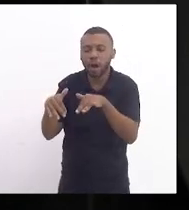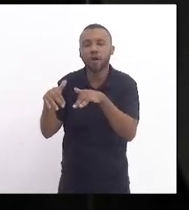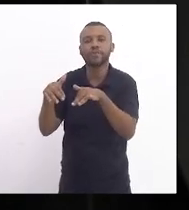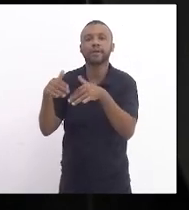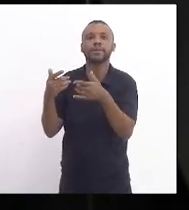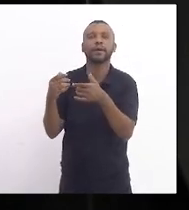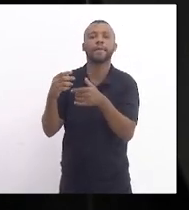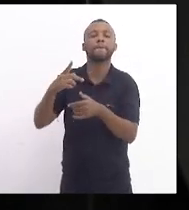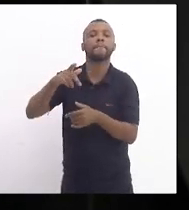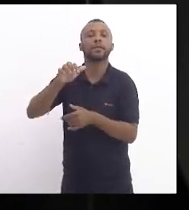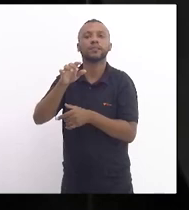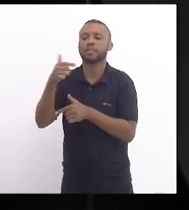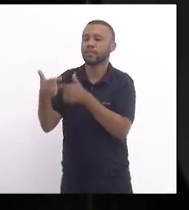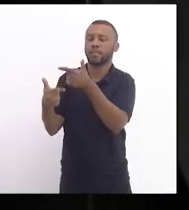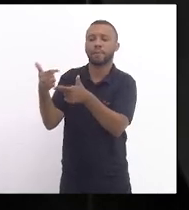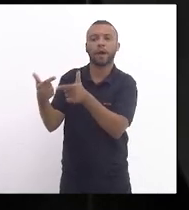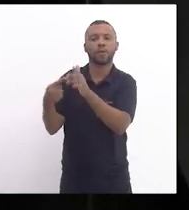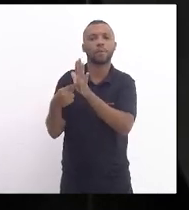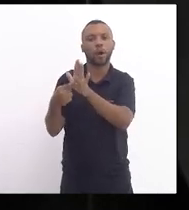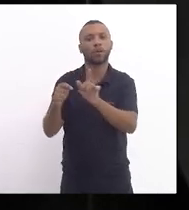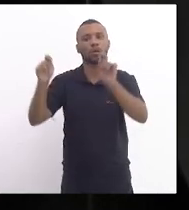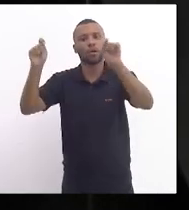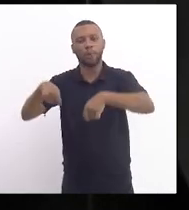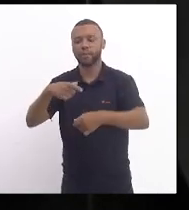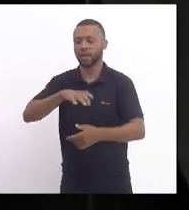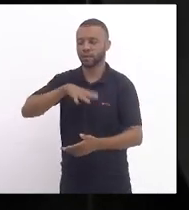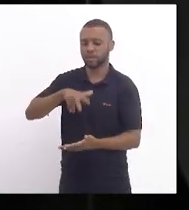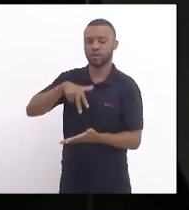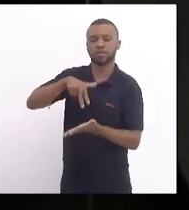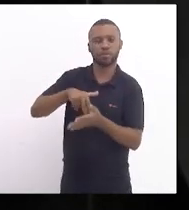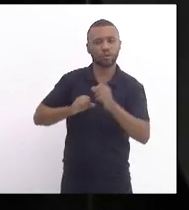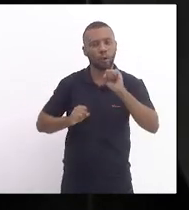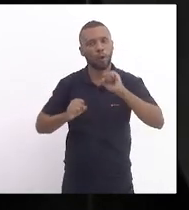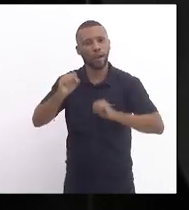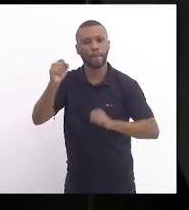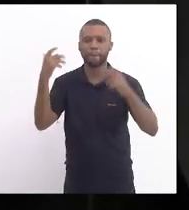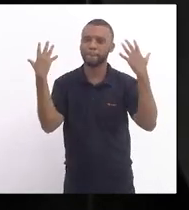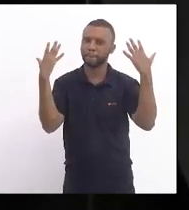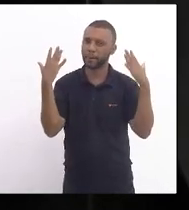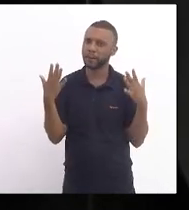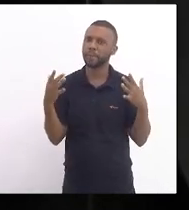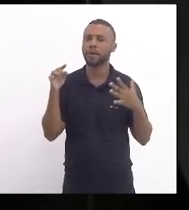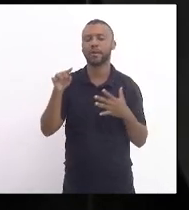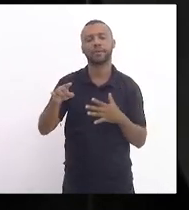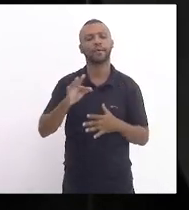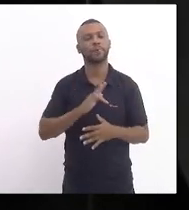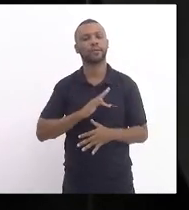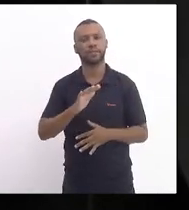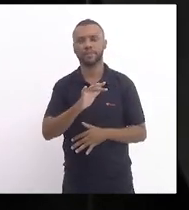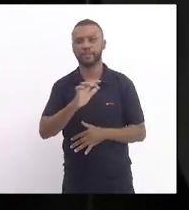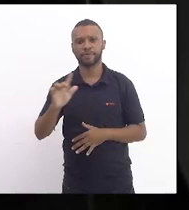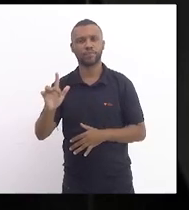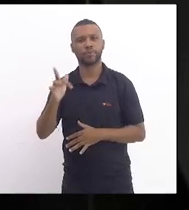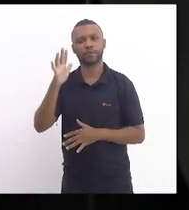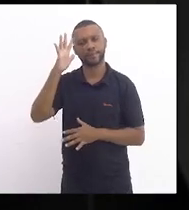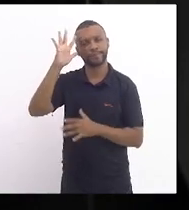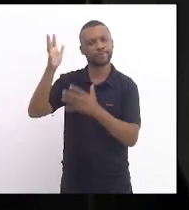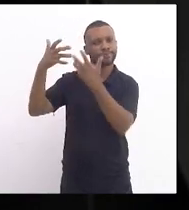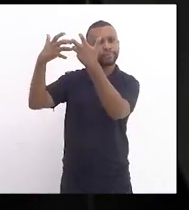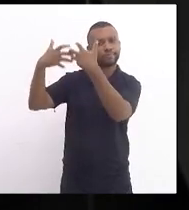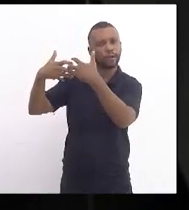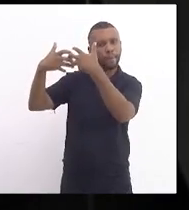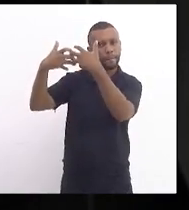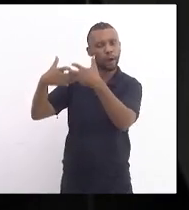cada plantão demonstram com competência e coragem então parabéns à polícia civil que se reflete